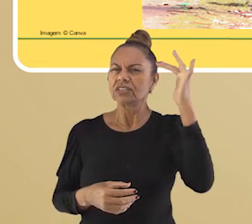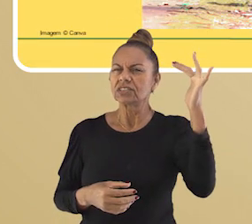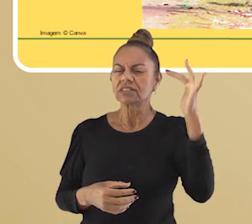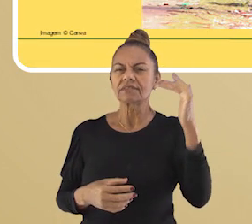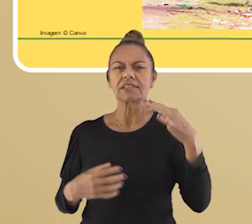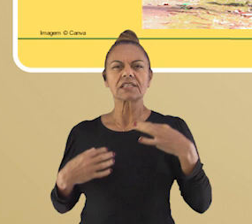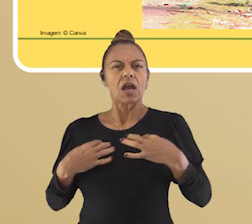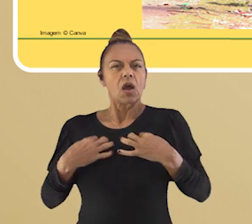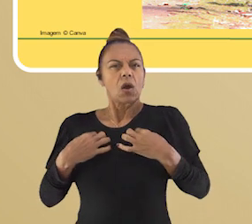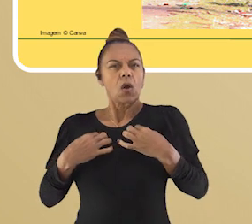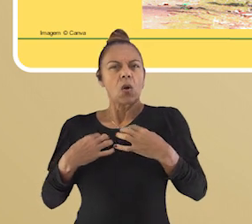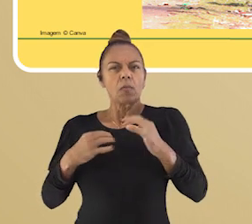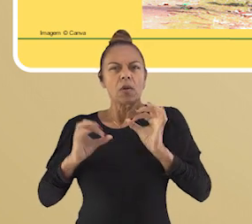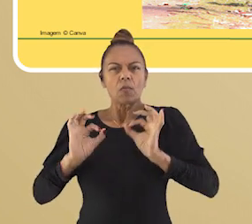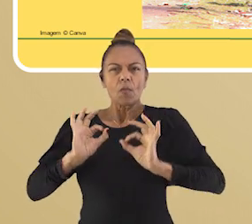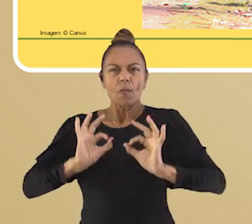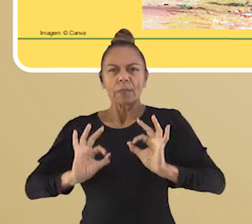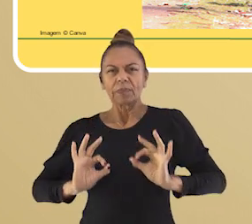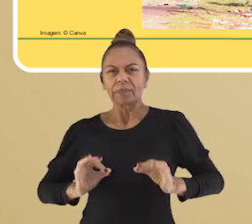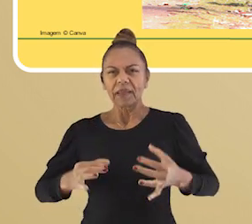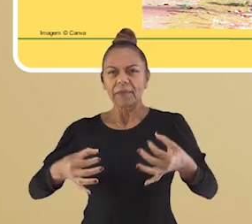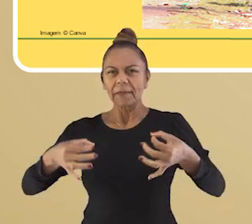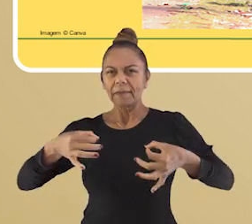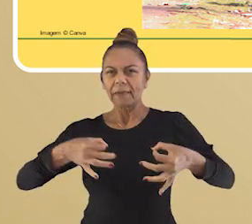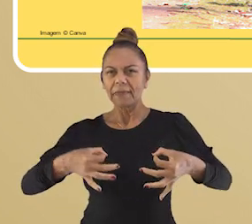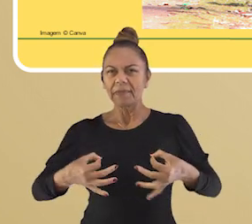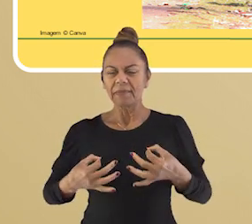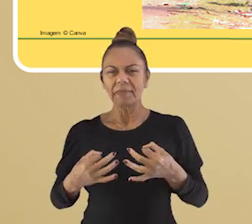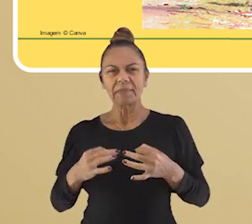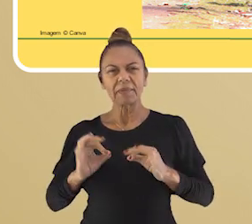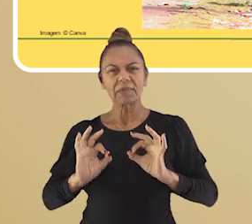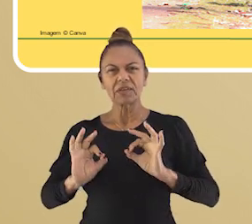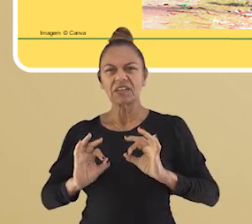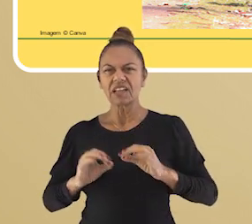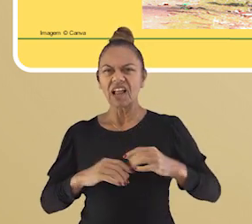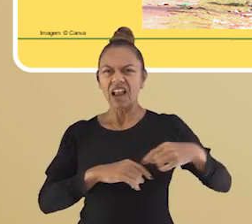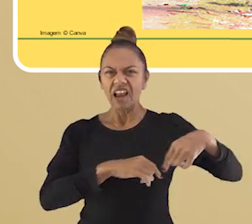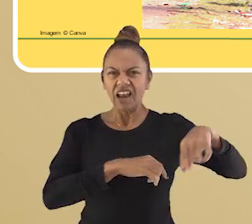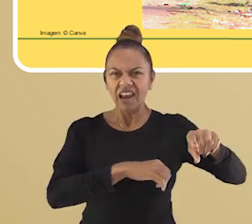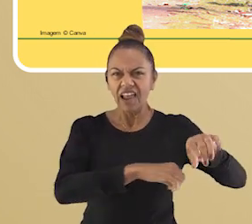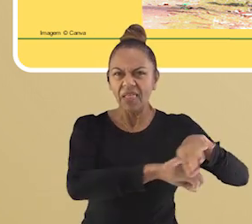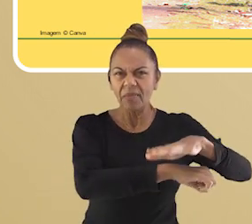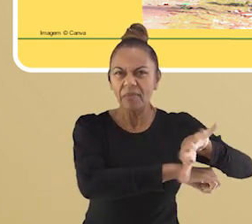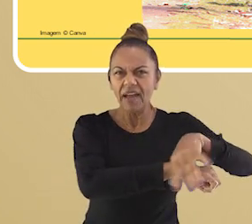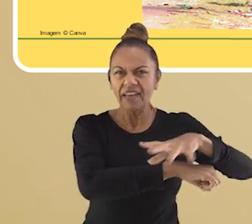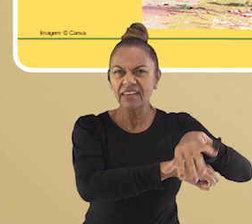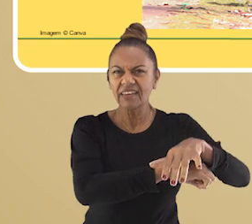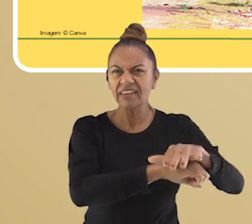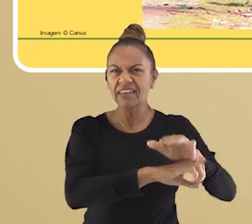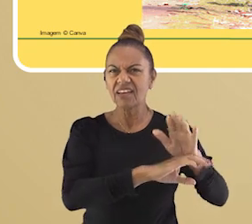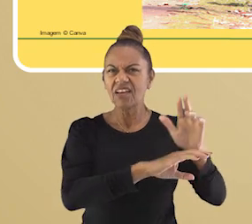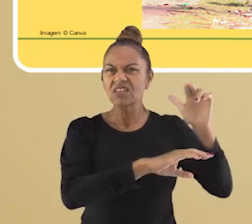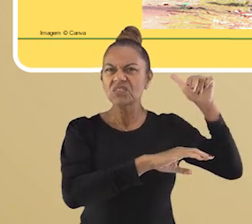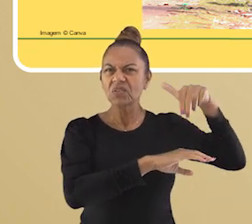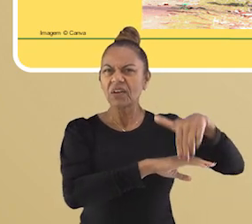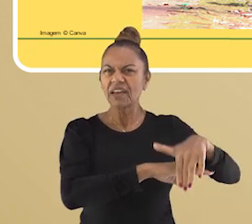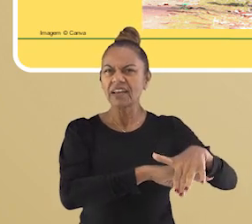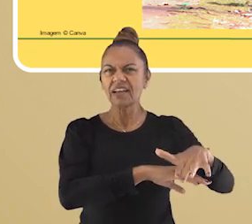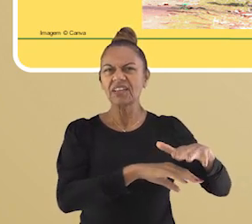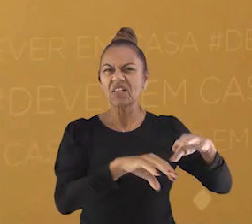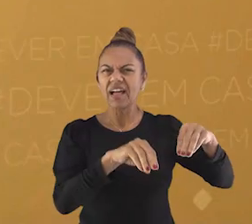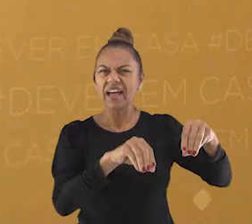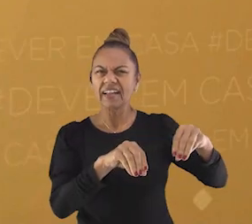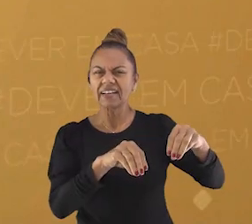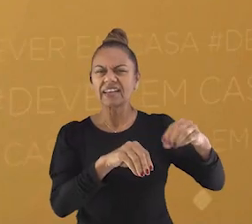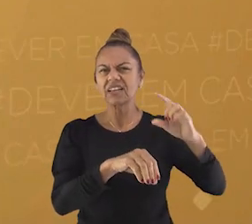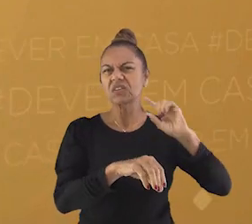Imagina só se você pega aquela sua roupa bonita, cheia de enfeites para ir brincar no parquinho, na caixa de areia do parquinho, para